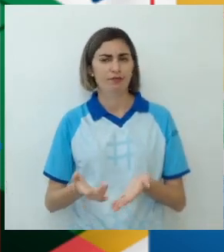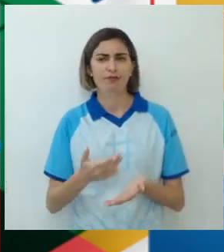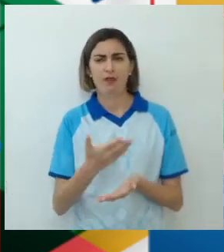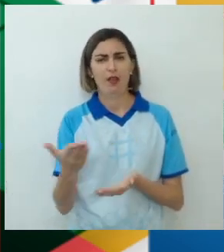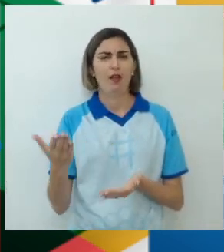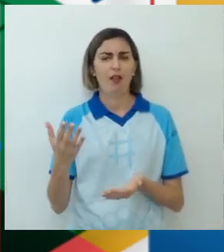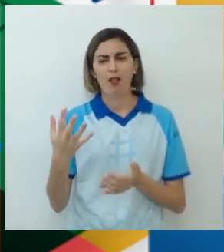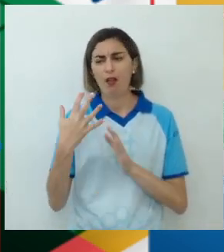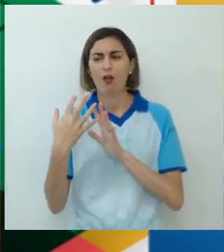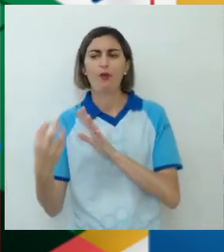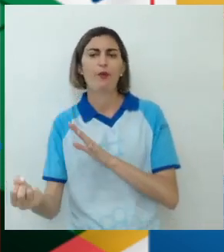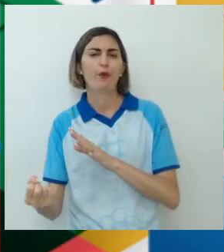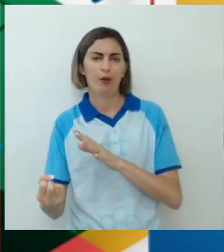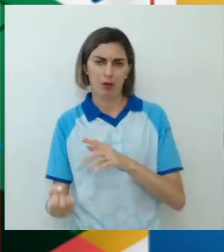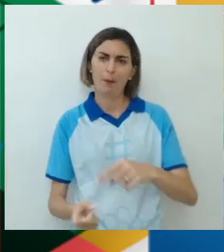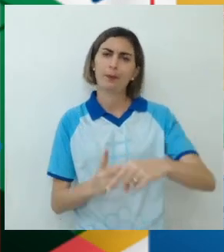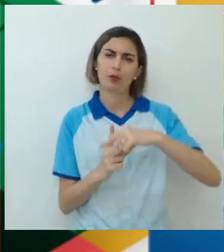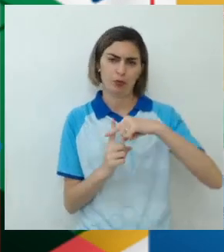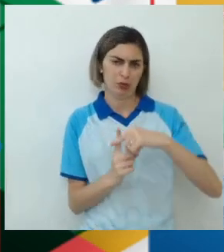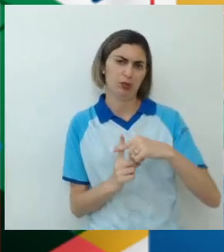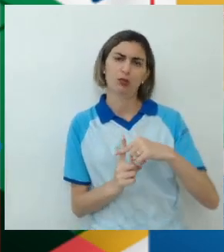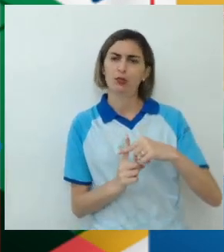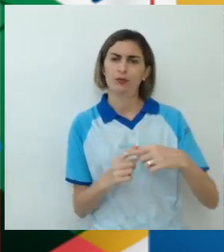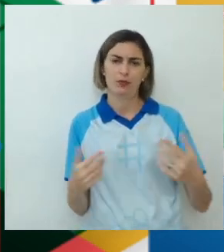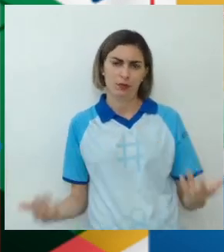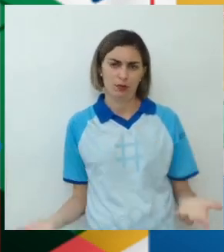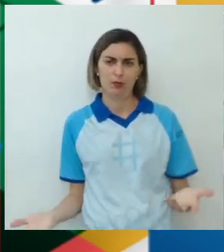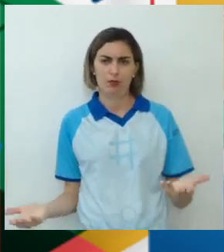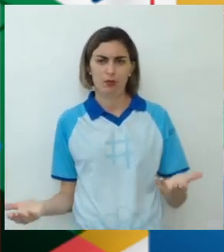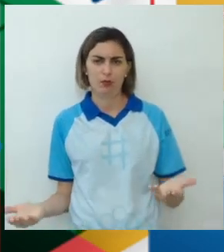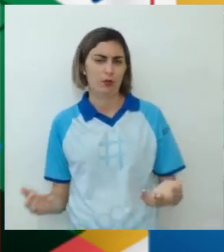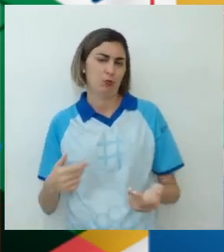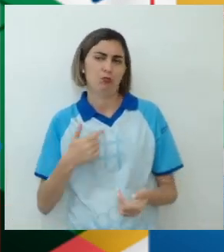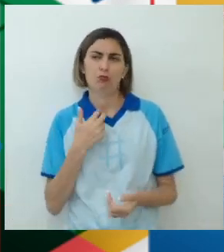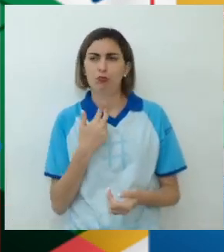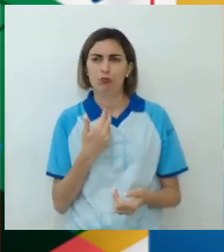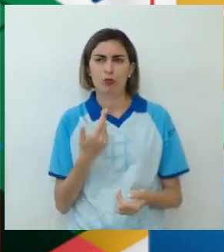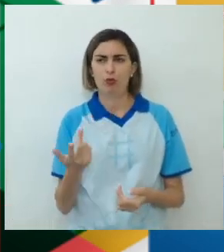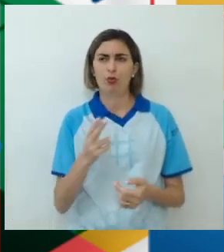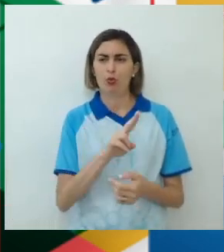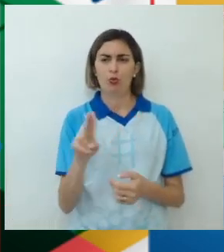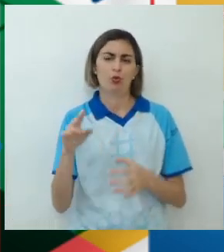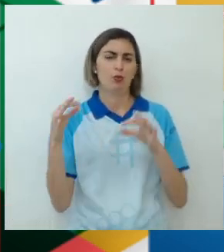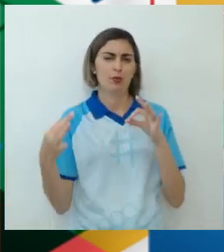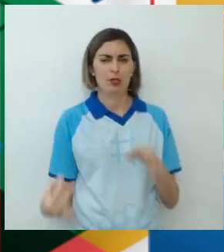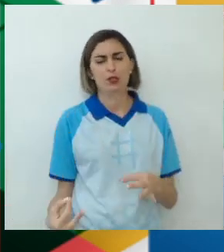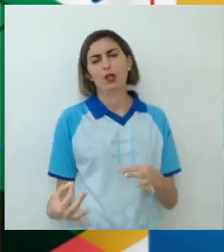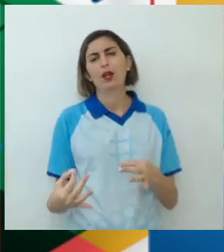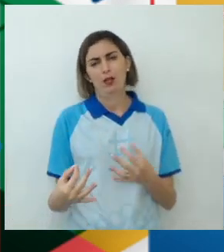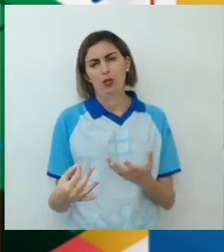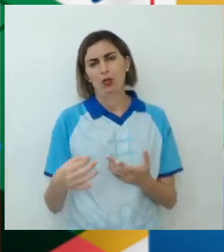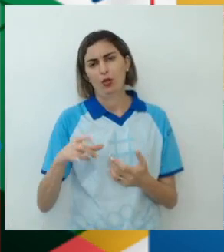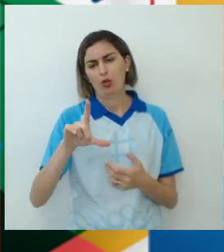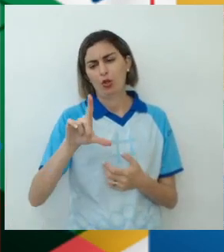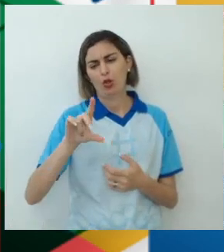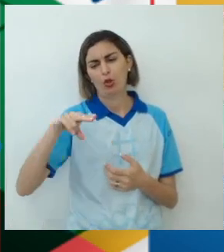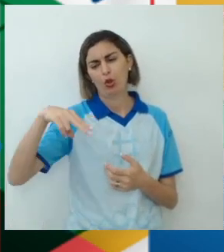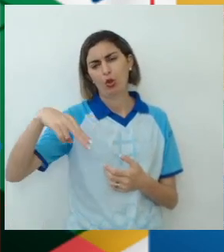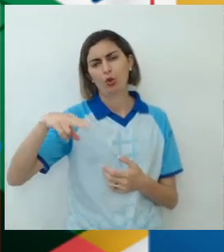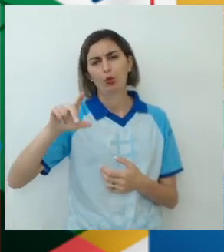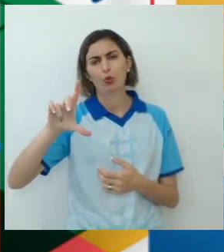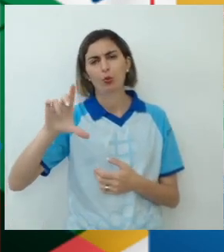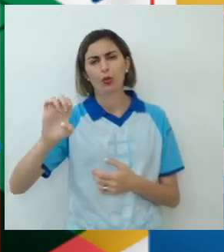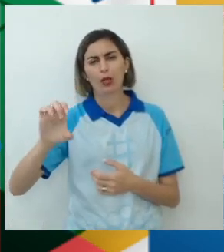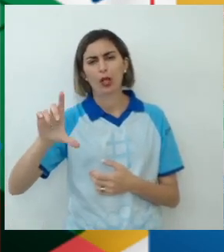se atrair por cargas positivas. Então, o nome correto deveria ser nucleófilo.